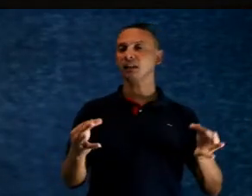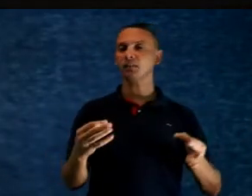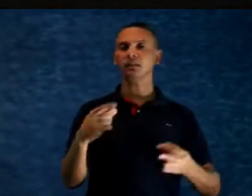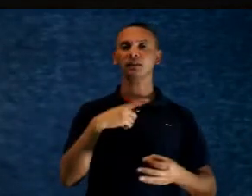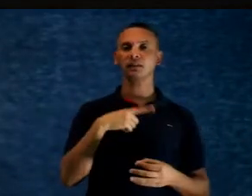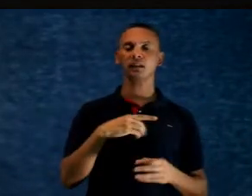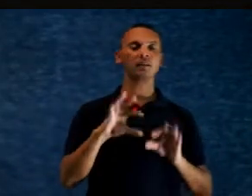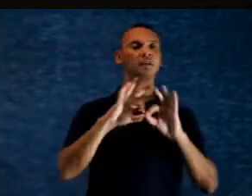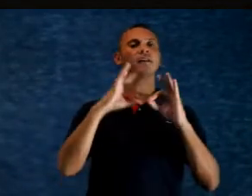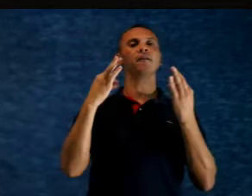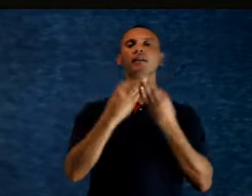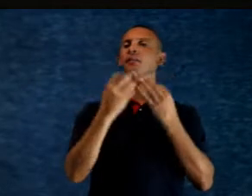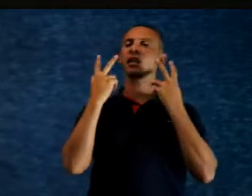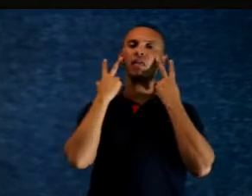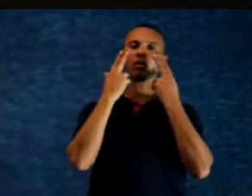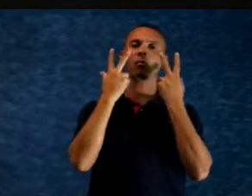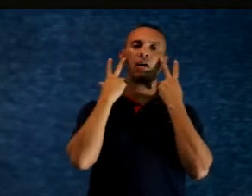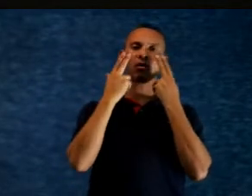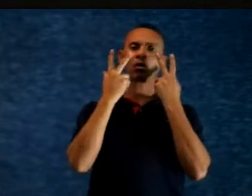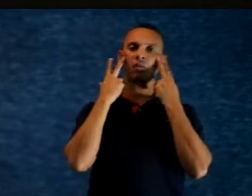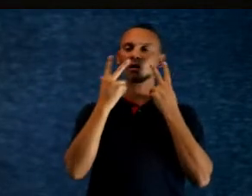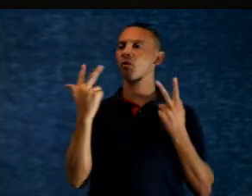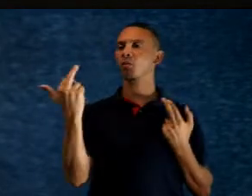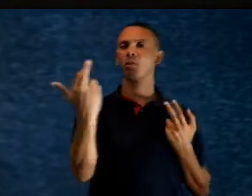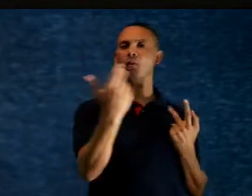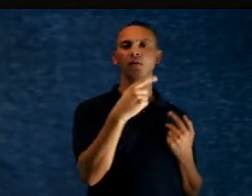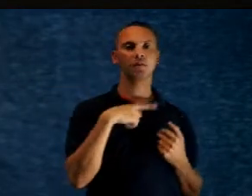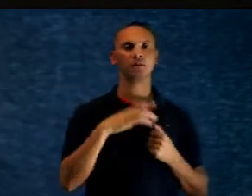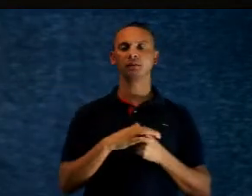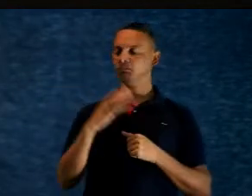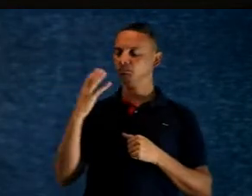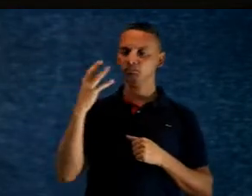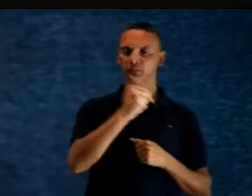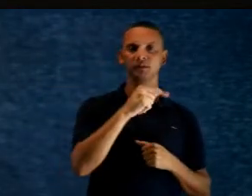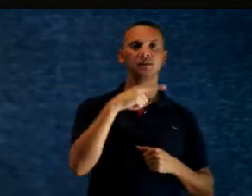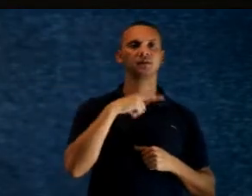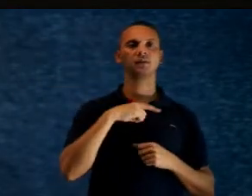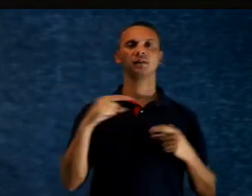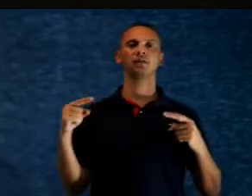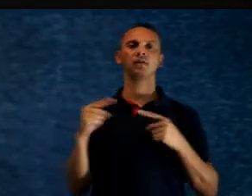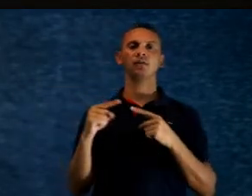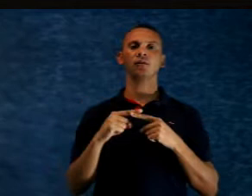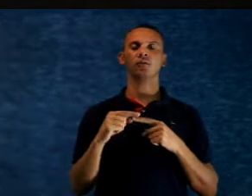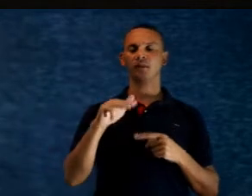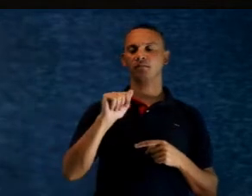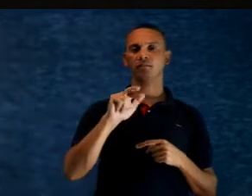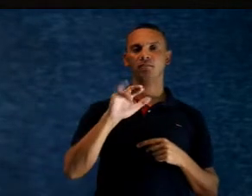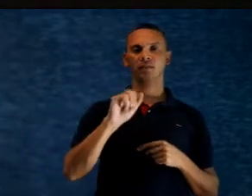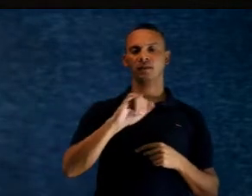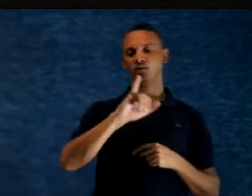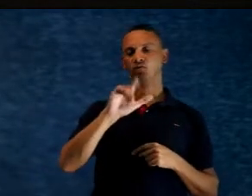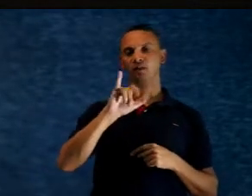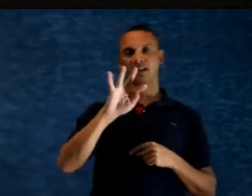está ouvindo a Maria Julieta contar tudo isso, né? Parece que a gente ouve a voz dela aos nossos ouvidos. Então, esta era